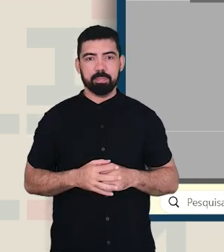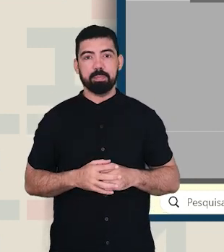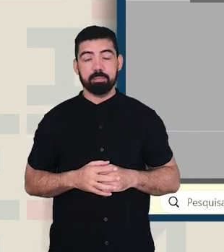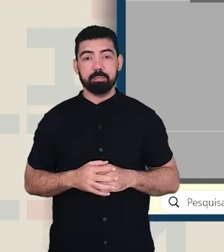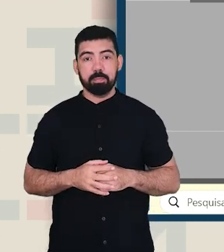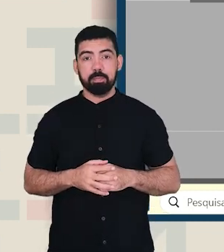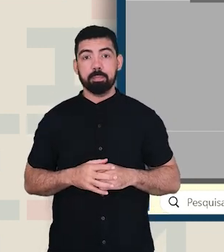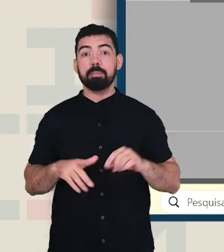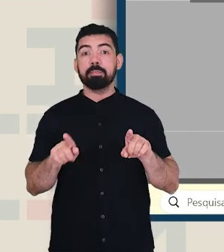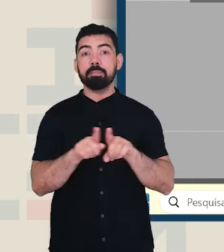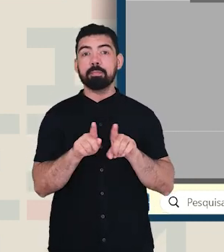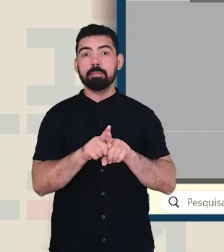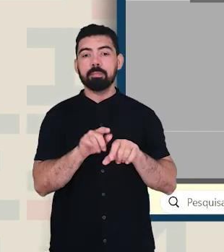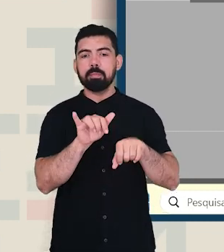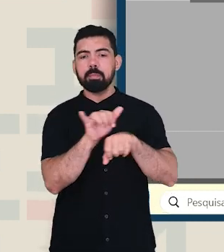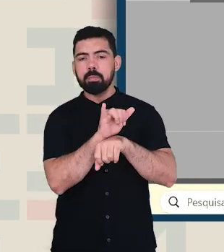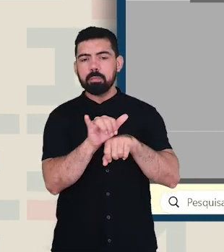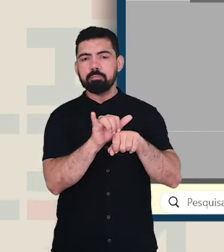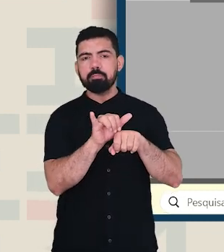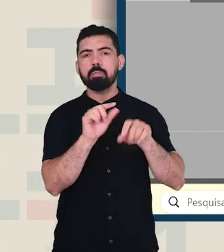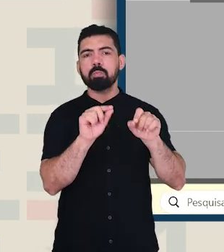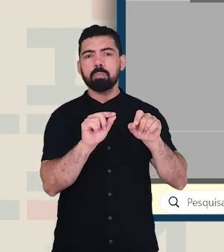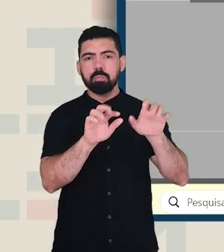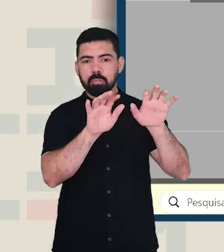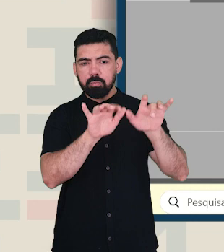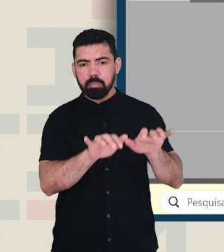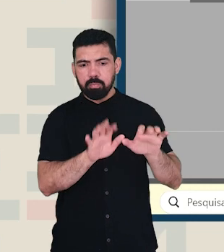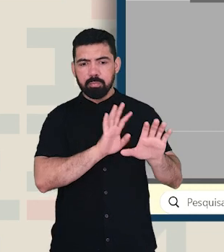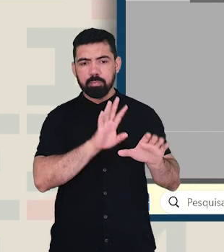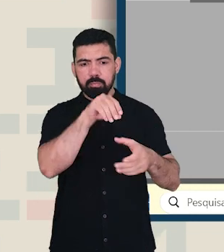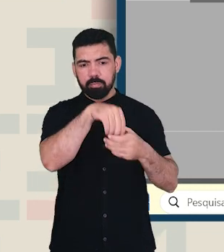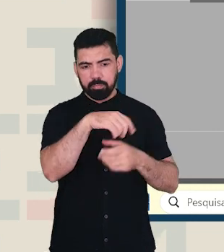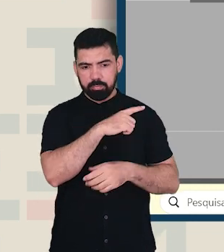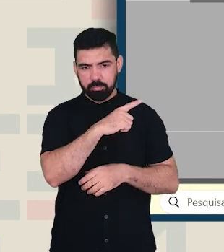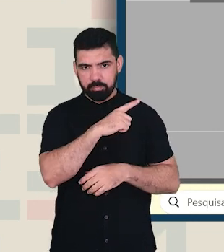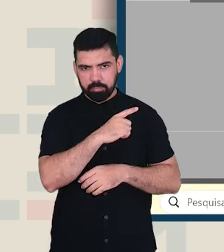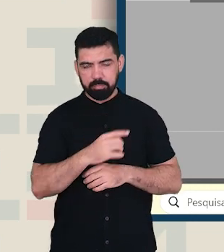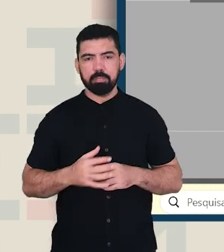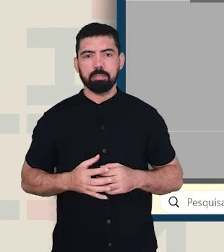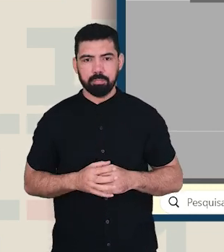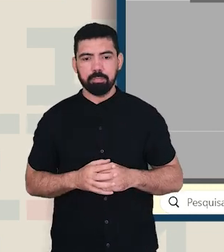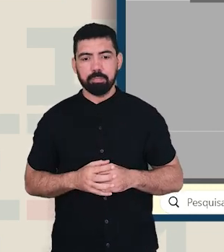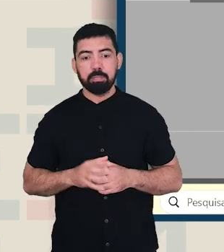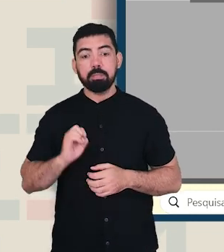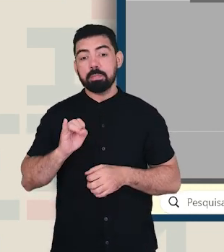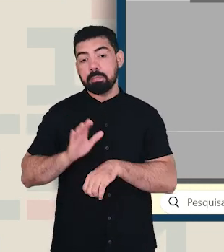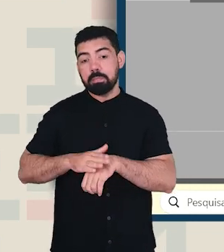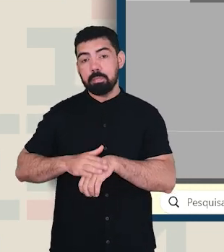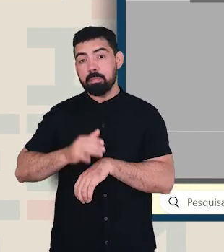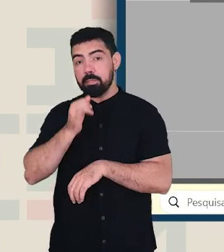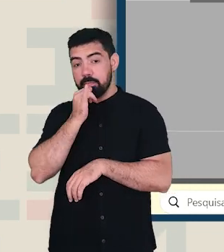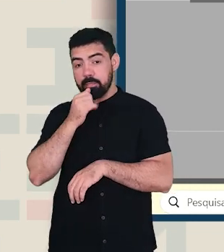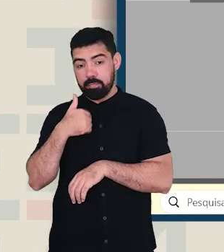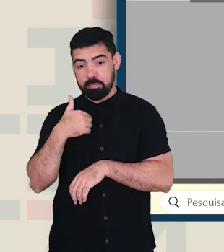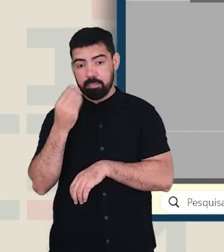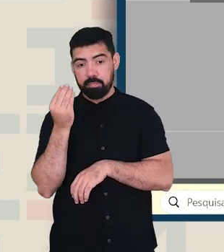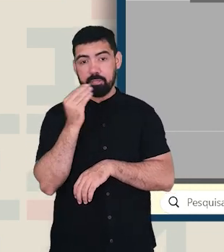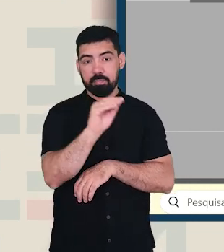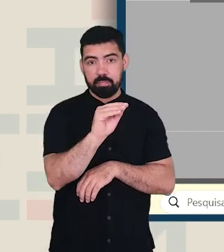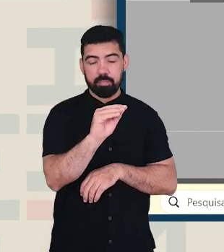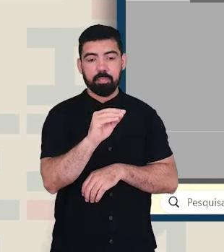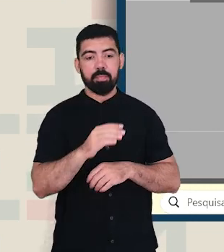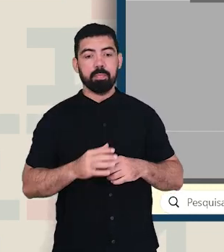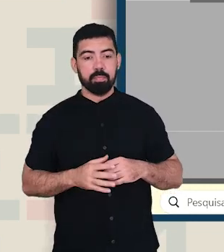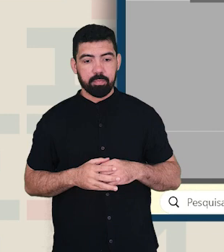uma forma de se escrever, ou seja, que se eu coloco aqui um